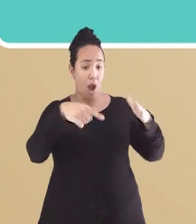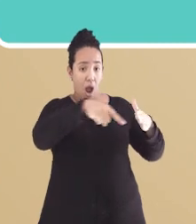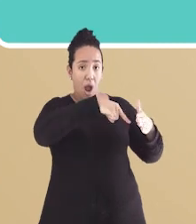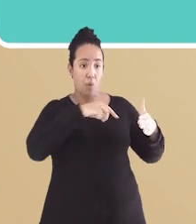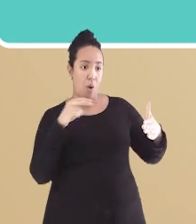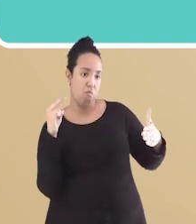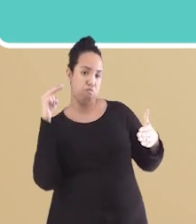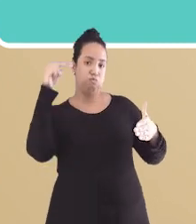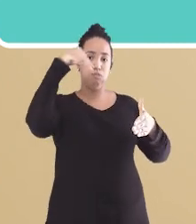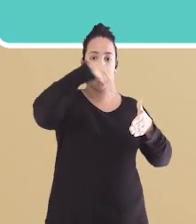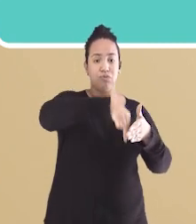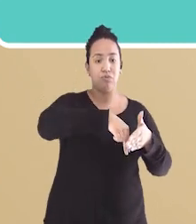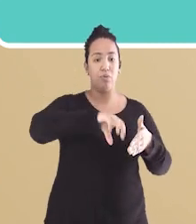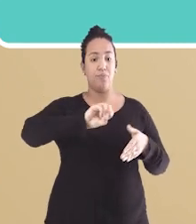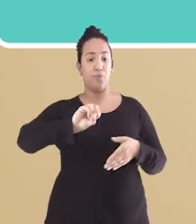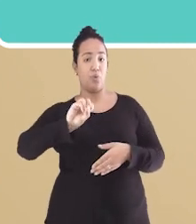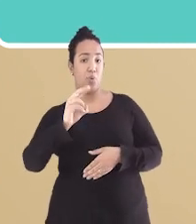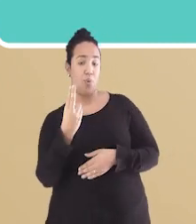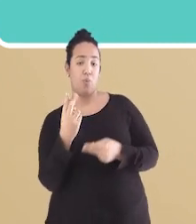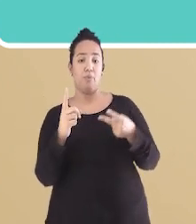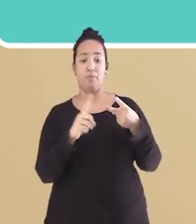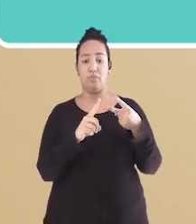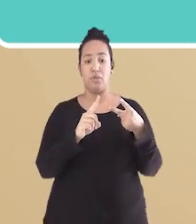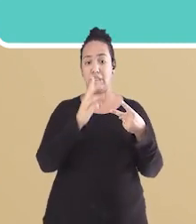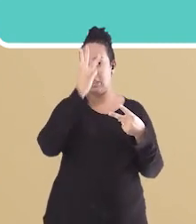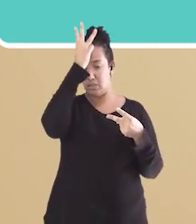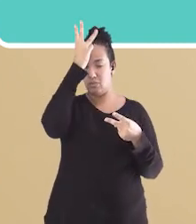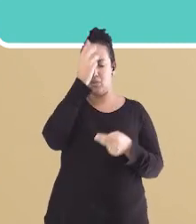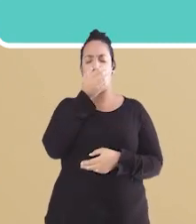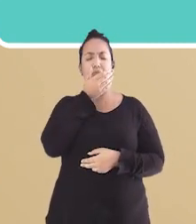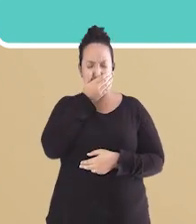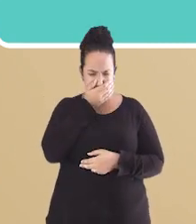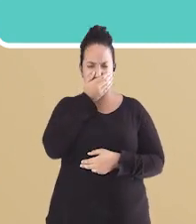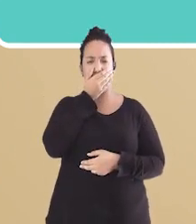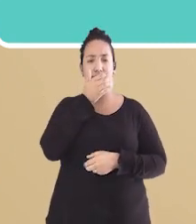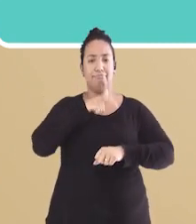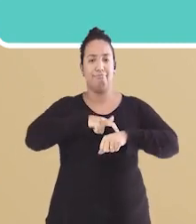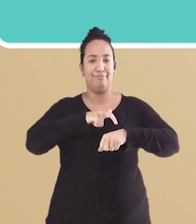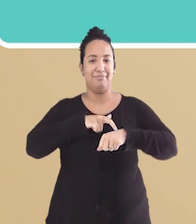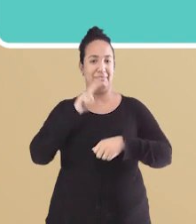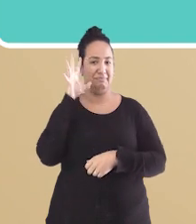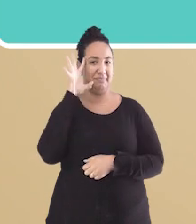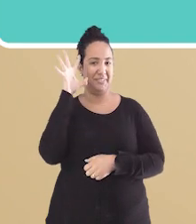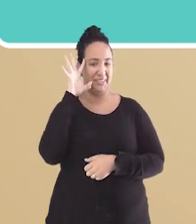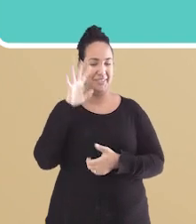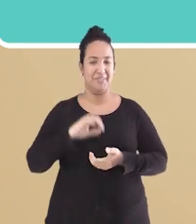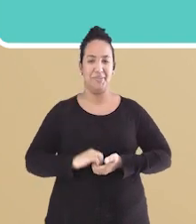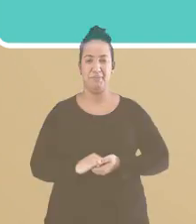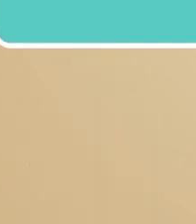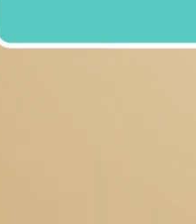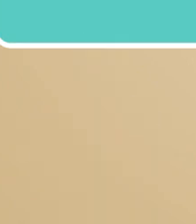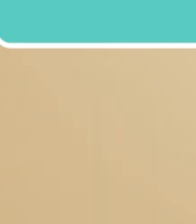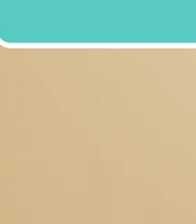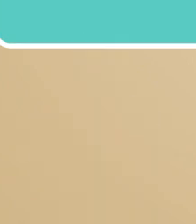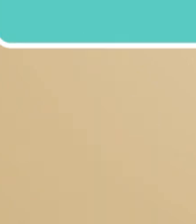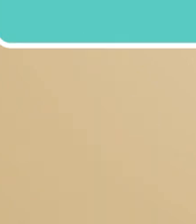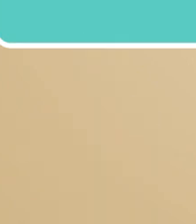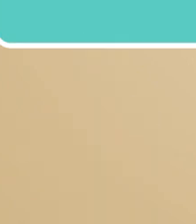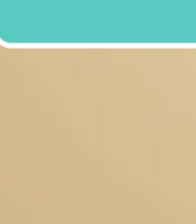na água, ou o Cebolinha deu um espirro? Tempo para pensar.